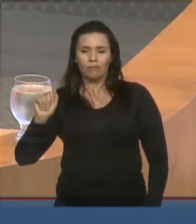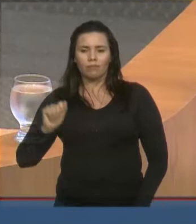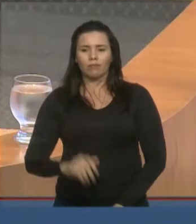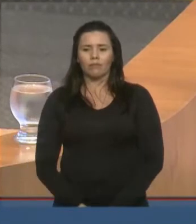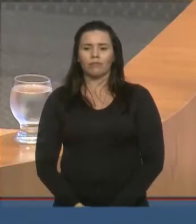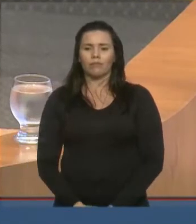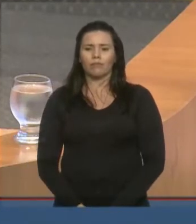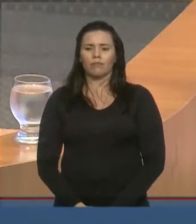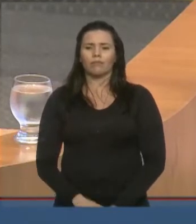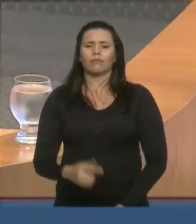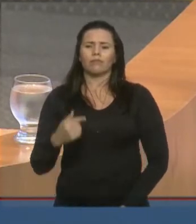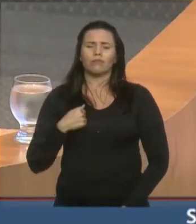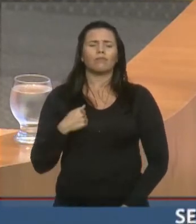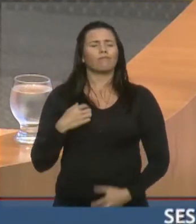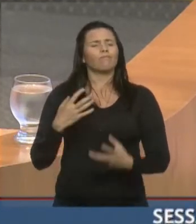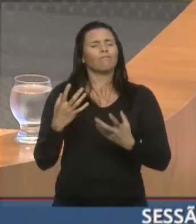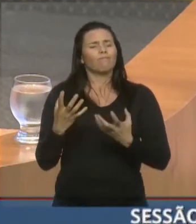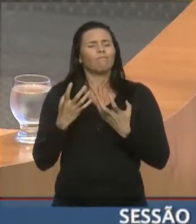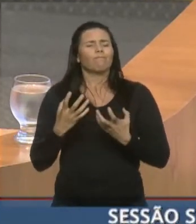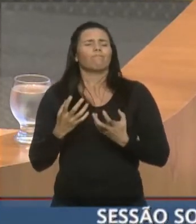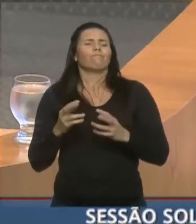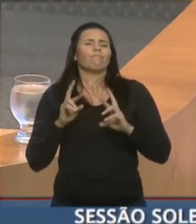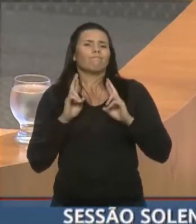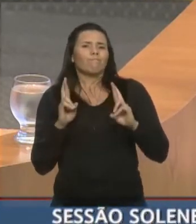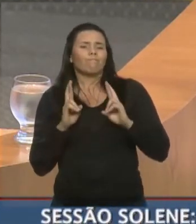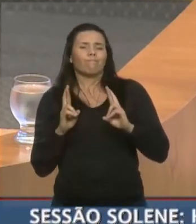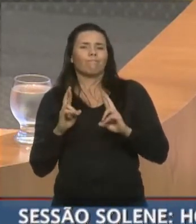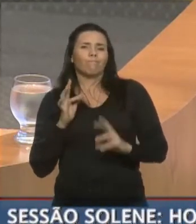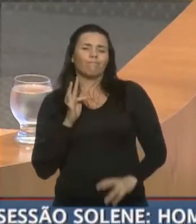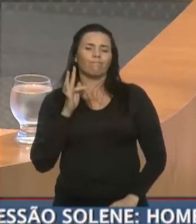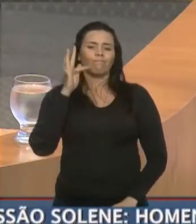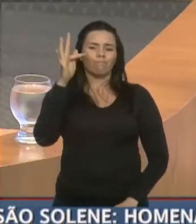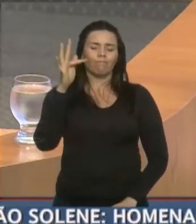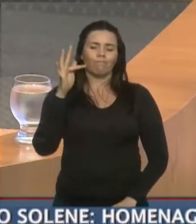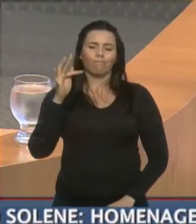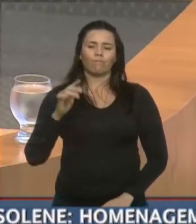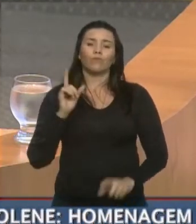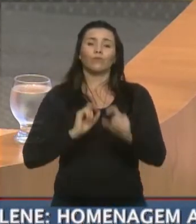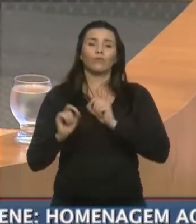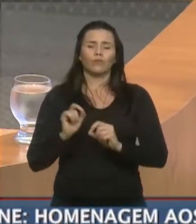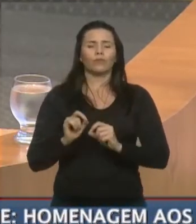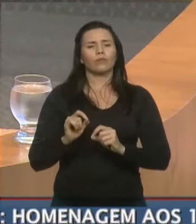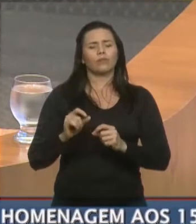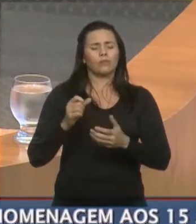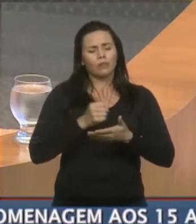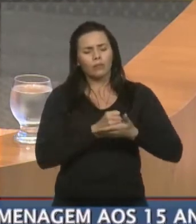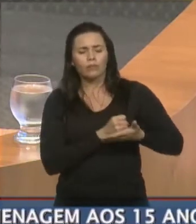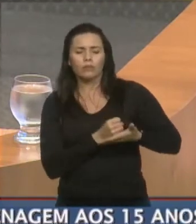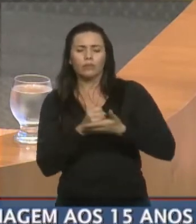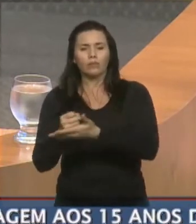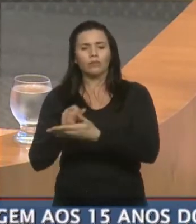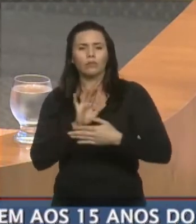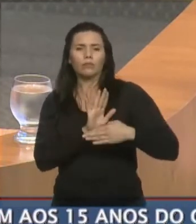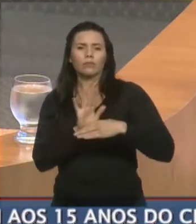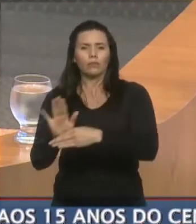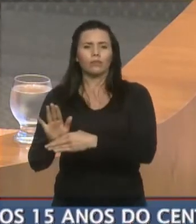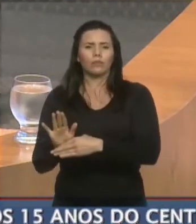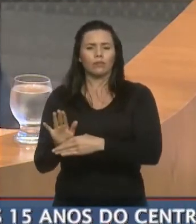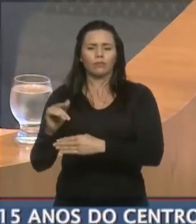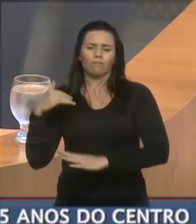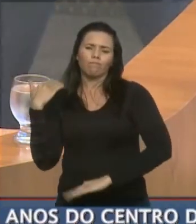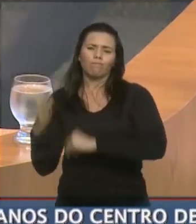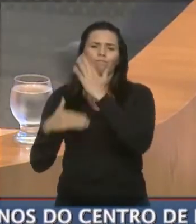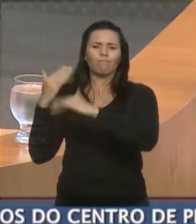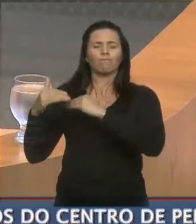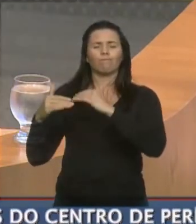ver uma crescente de desenvolvimento e apoio ao Centro de Perícia Técnica da Criança e do Adolescente. Que possa ter